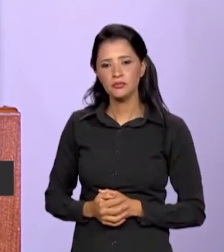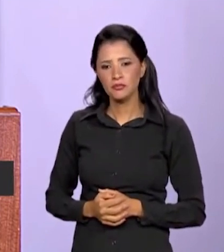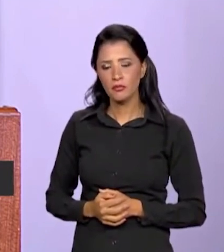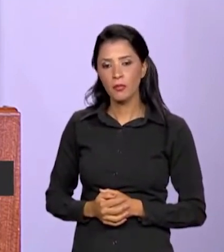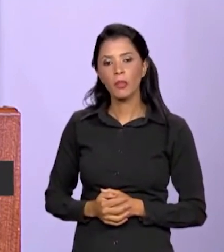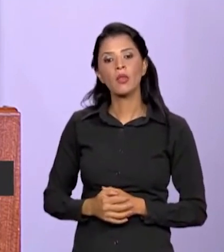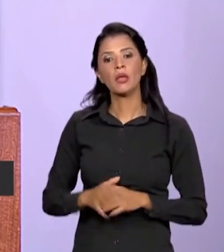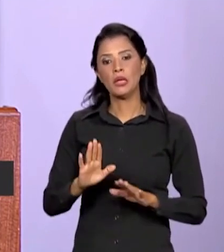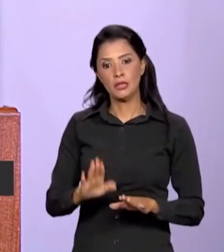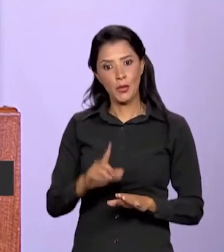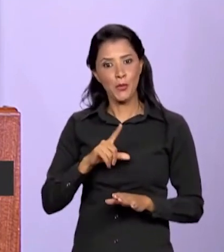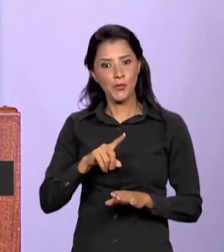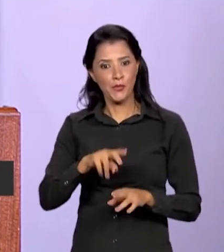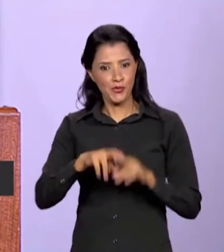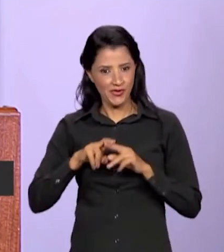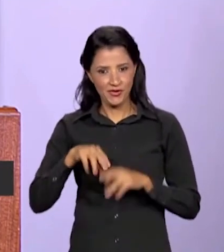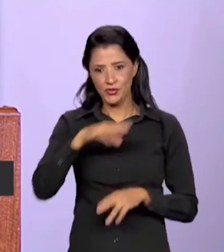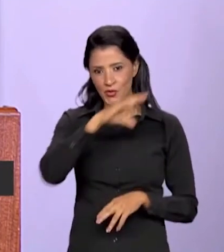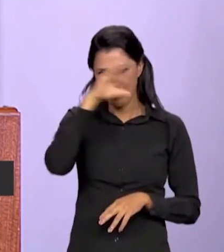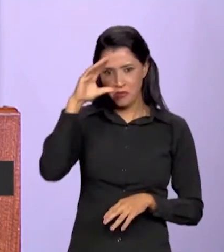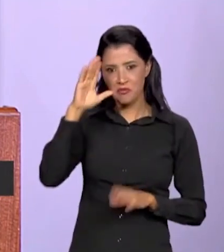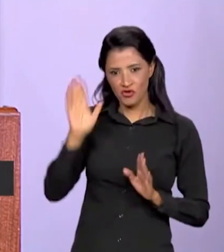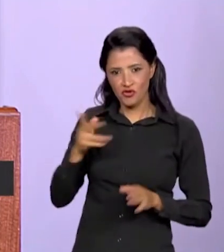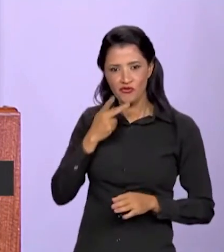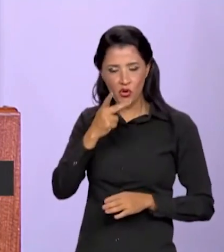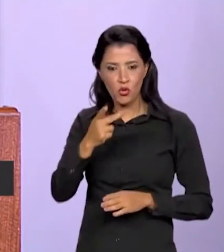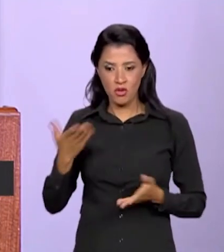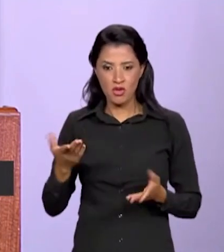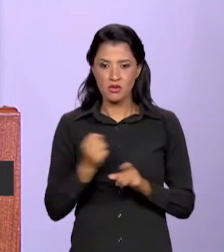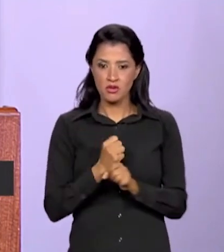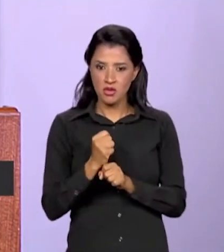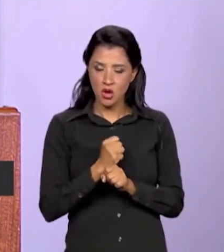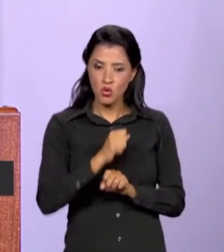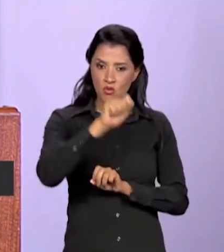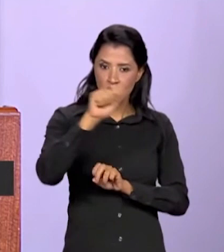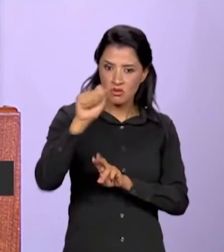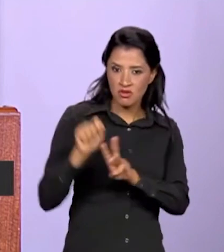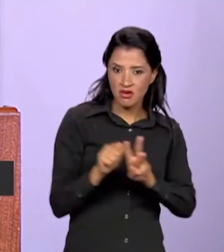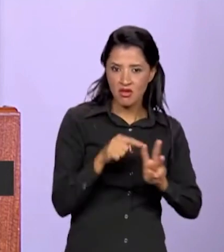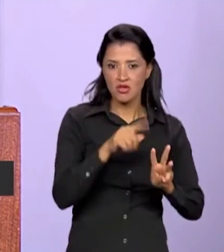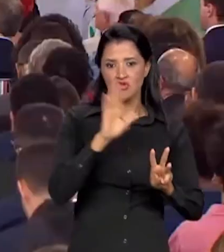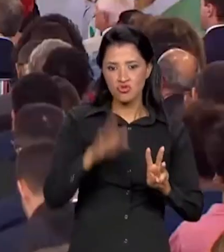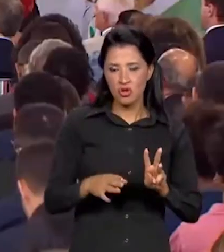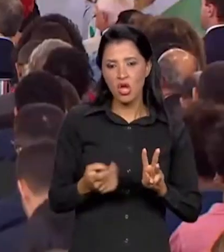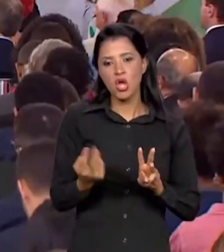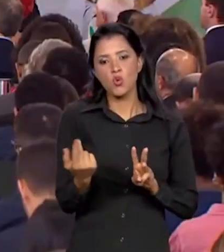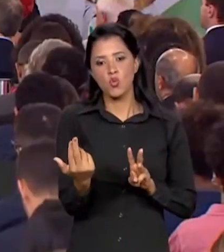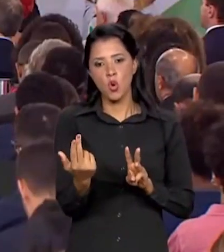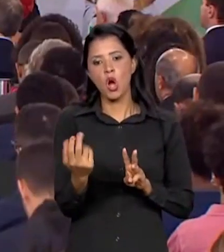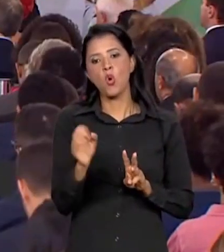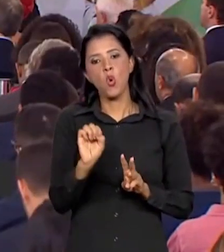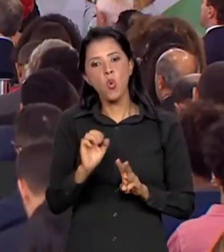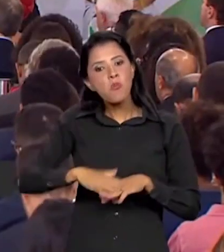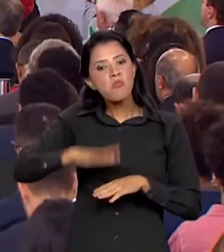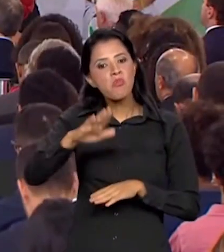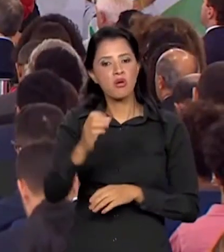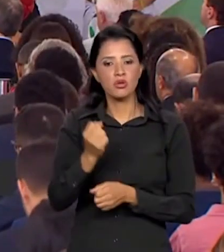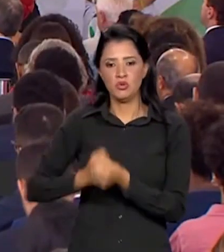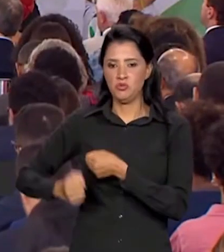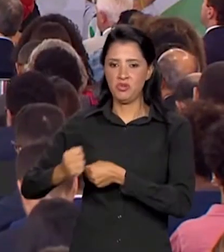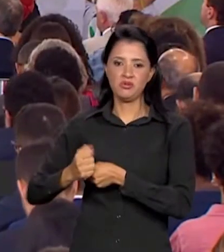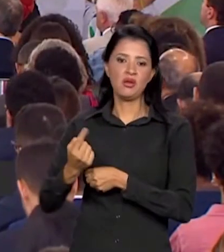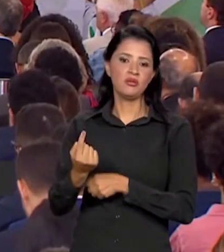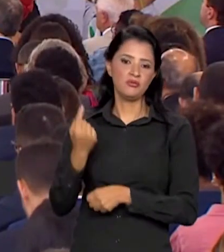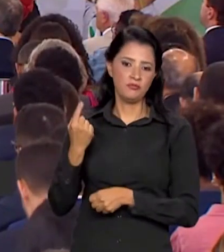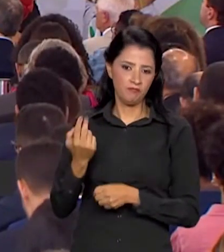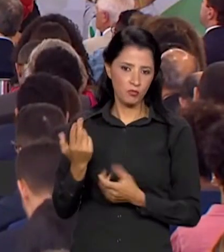que o Camilo disse que nós já fizemos esse ano em 3 meses, igual ou mais do que já foi feito o ano passado inteiro. Mas